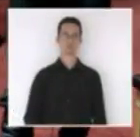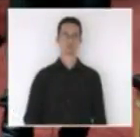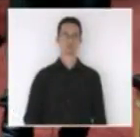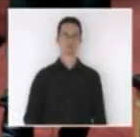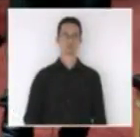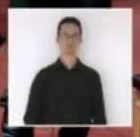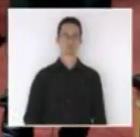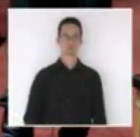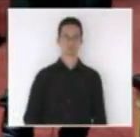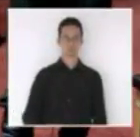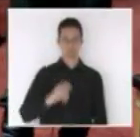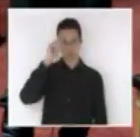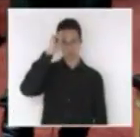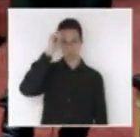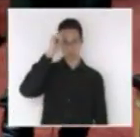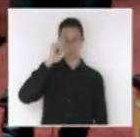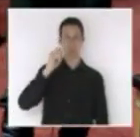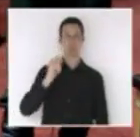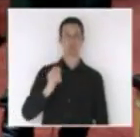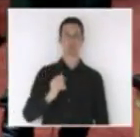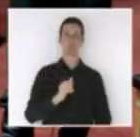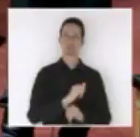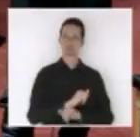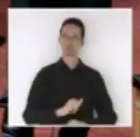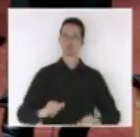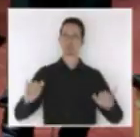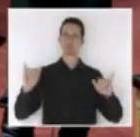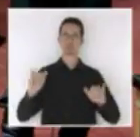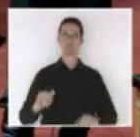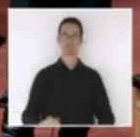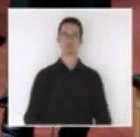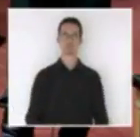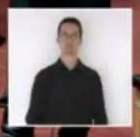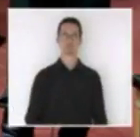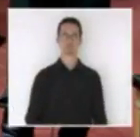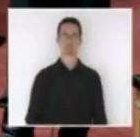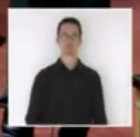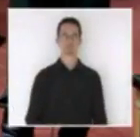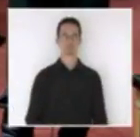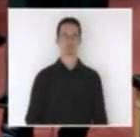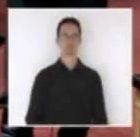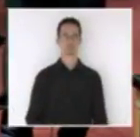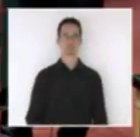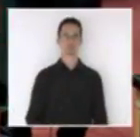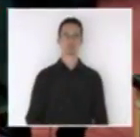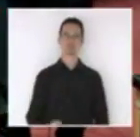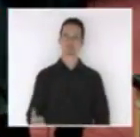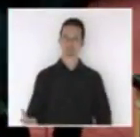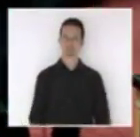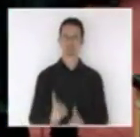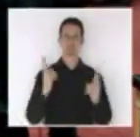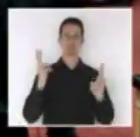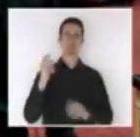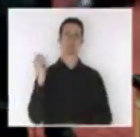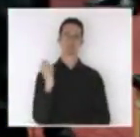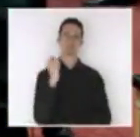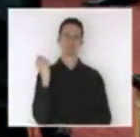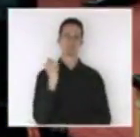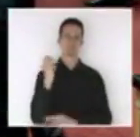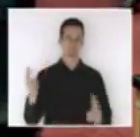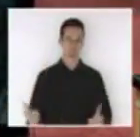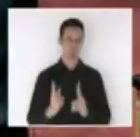pegou o chapéu na mão e exclamou com voz de guapo: viva o Rio Grande, farrapo! Viva a nossa